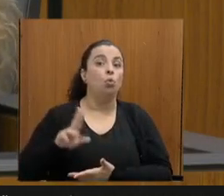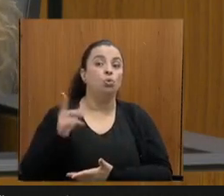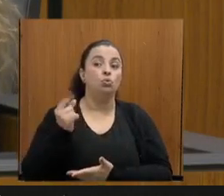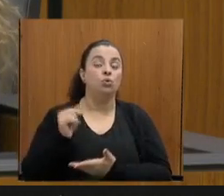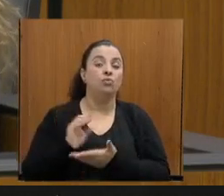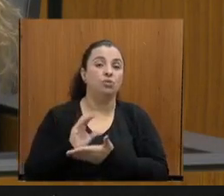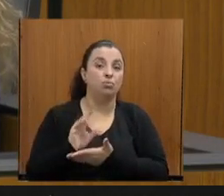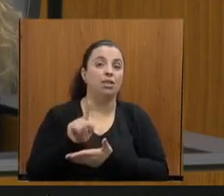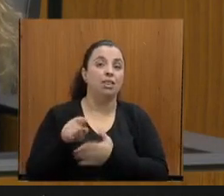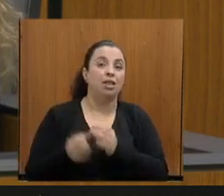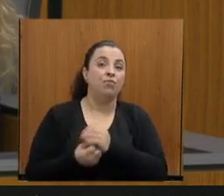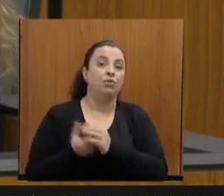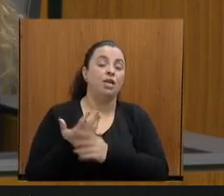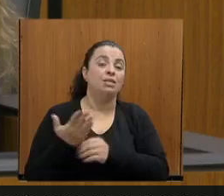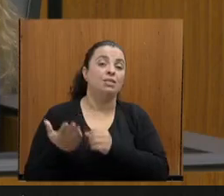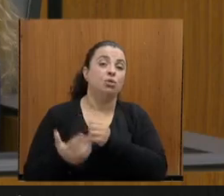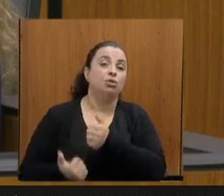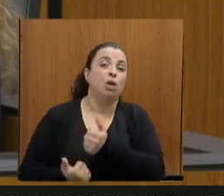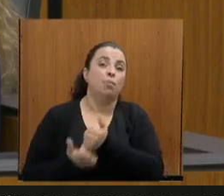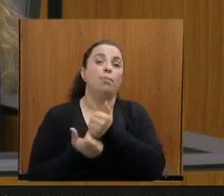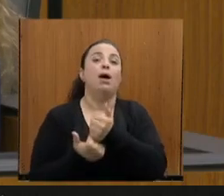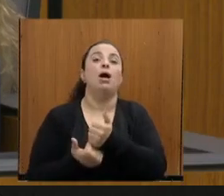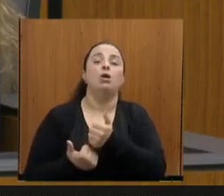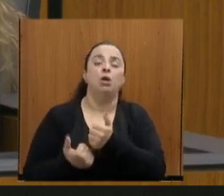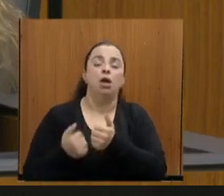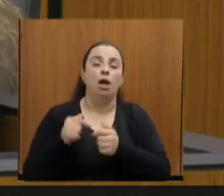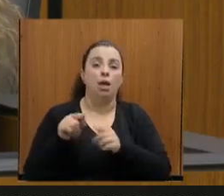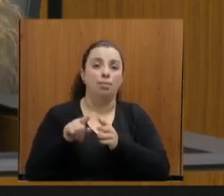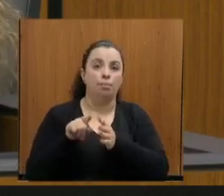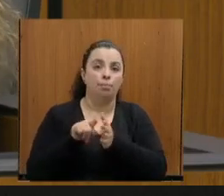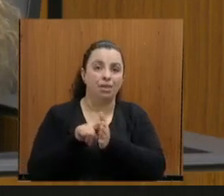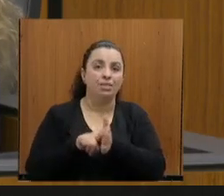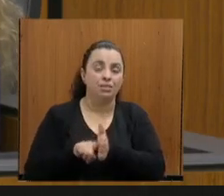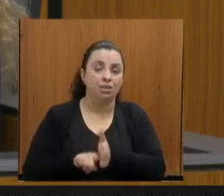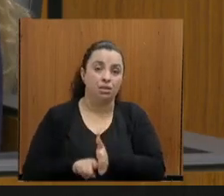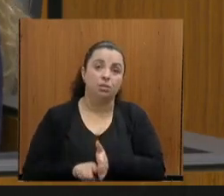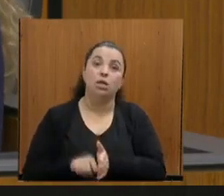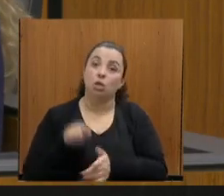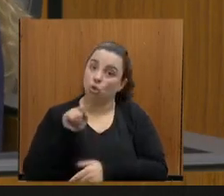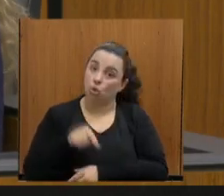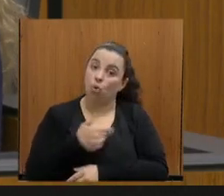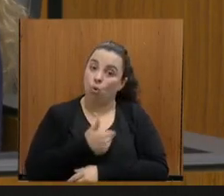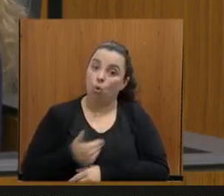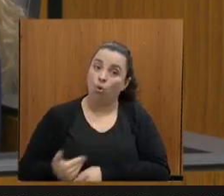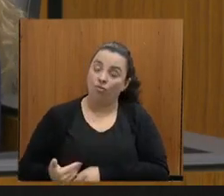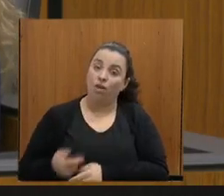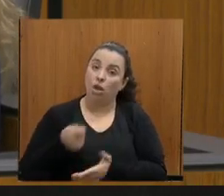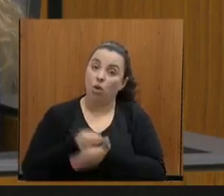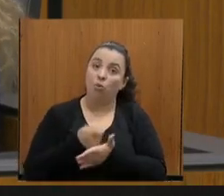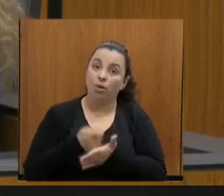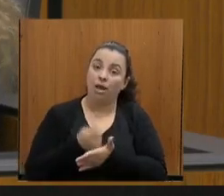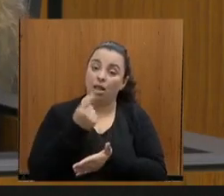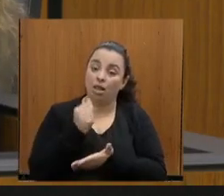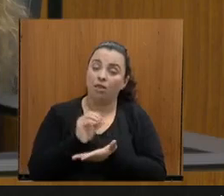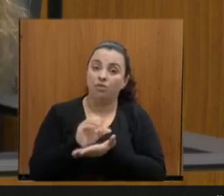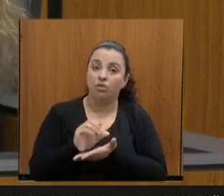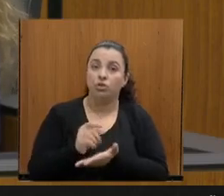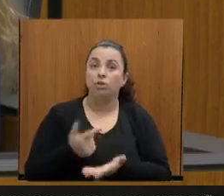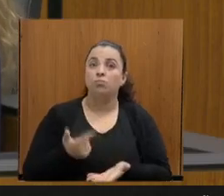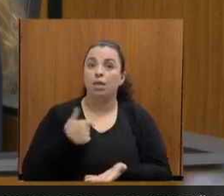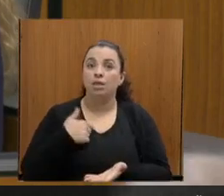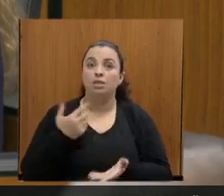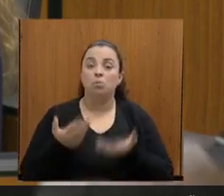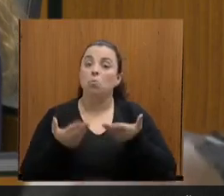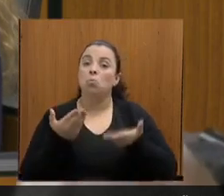na Fundação de Amparo à pesquisa do que constitucionalmente o Governo deveria investir Então esse é o meu balanço gostaria da avaliação